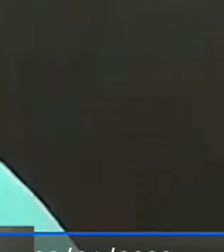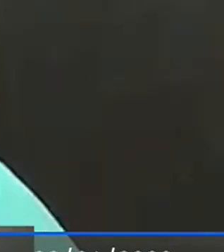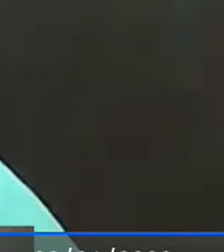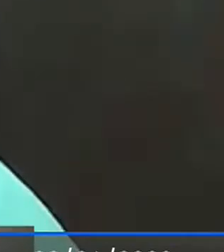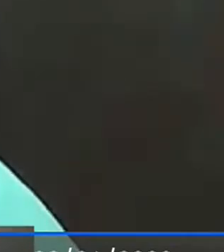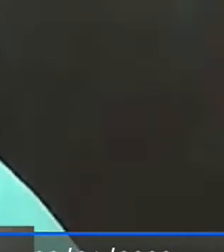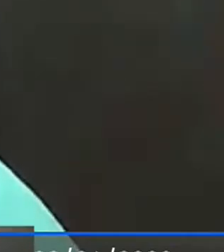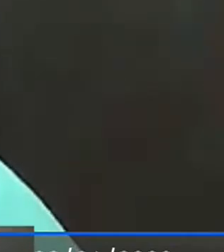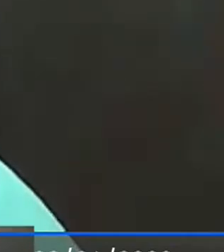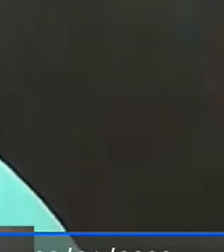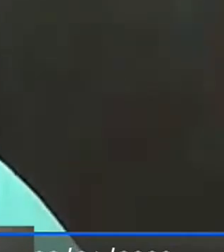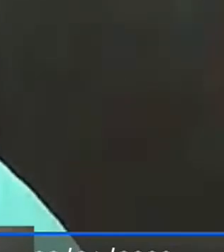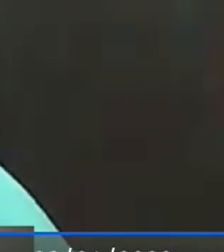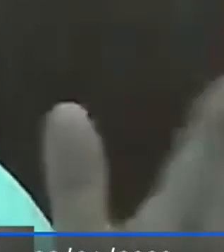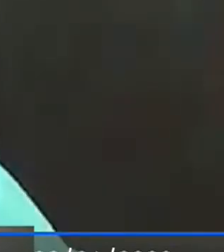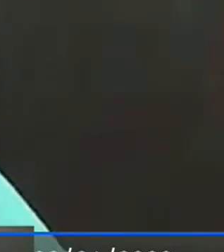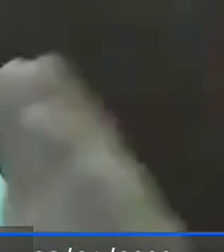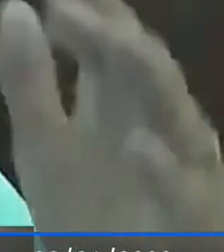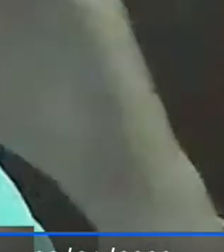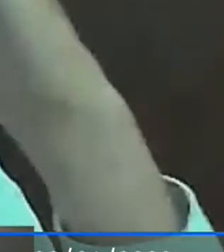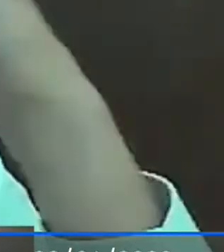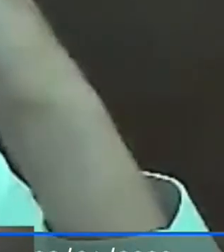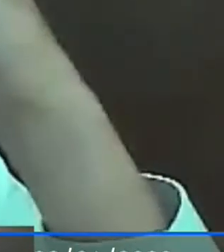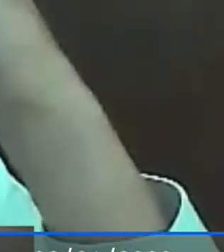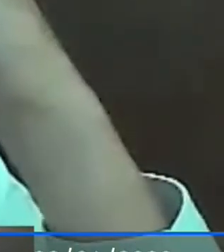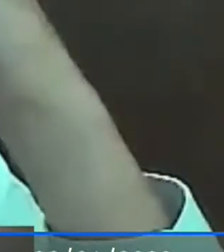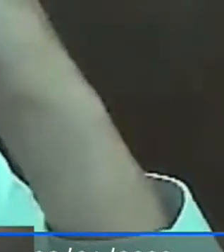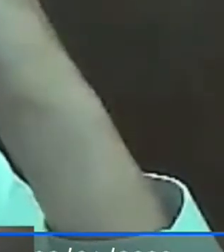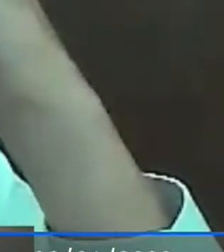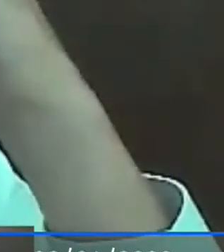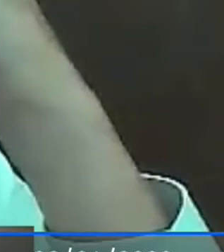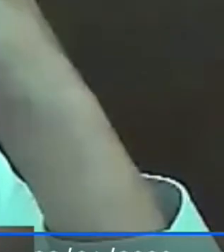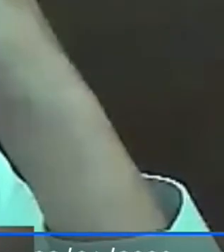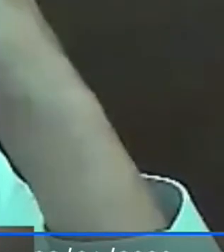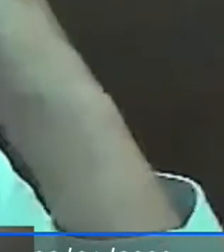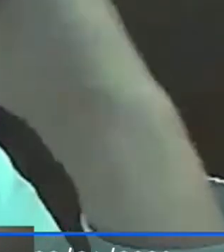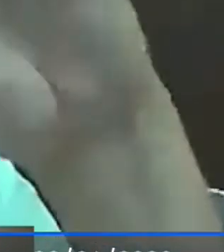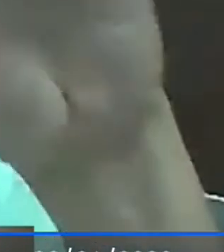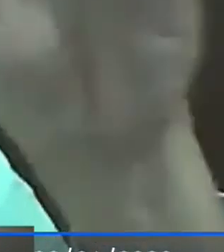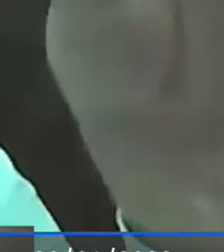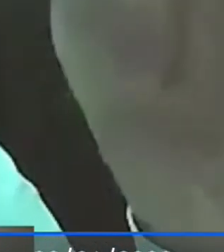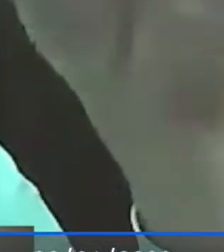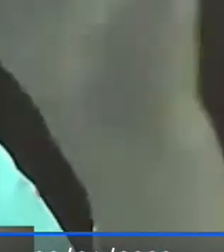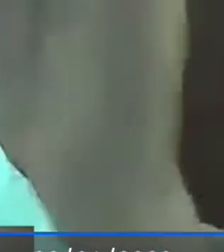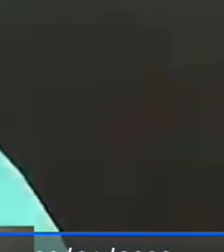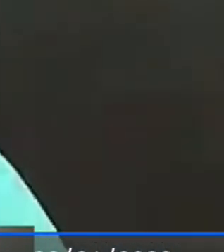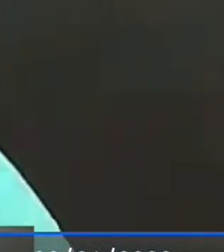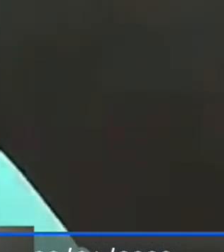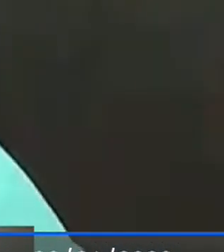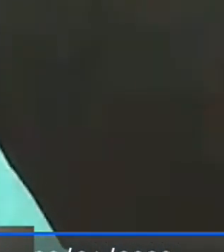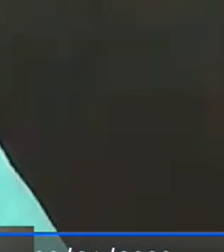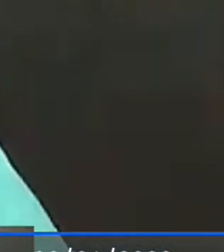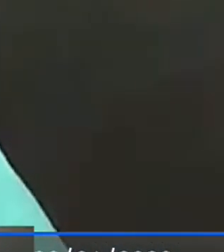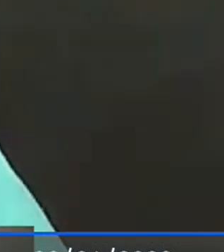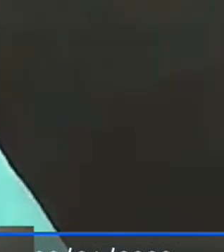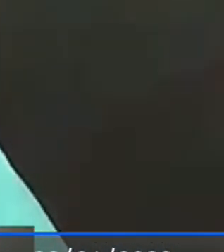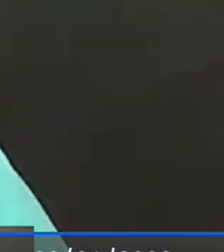Não está chegando, Paulo. Infelizmente, a fala fica. Ela não. Você começa e depois tem a